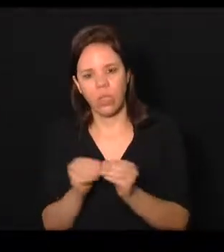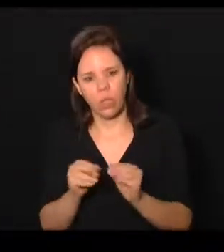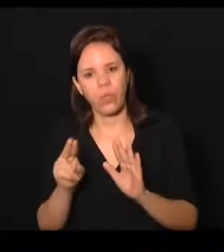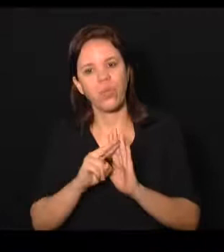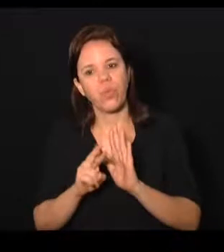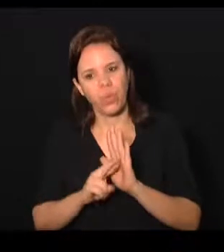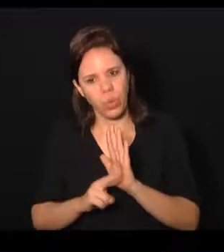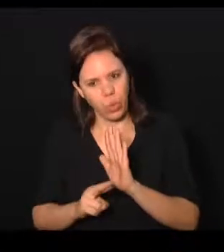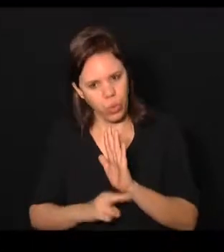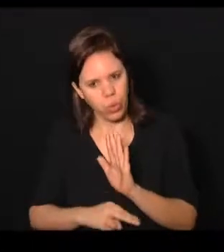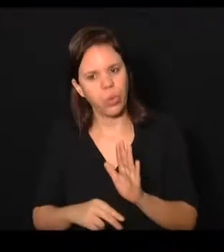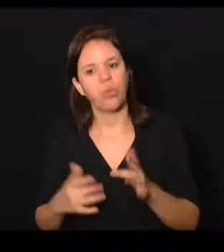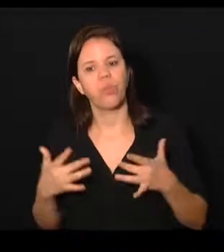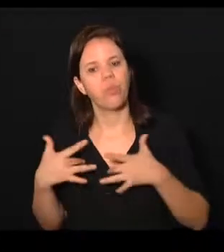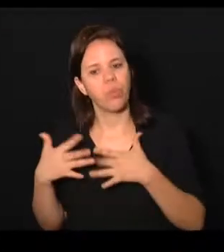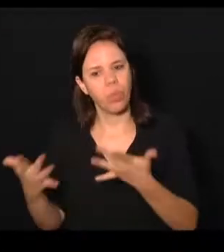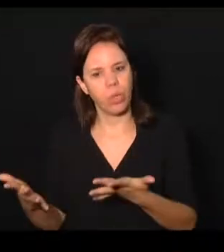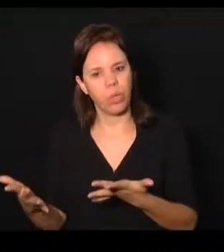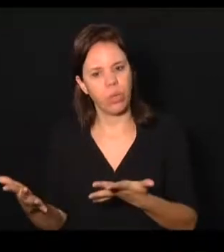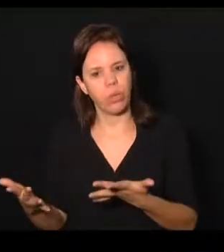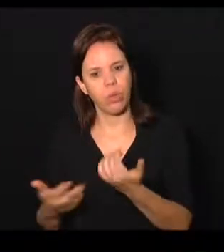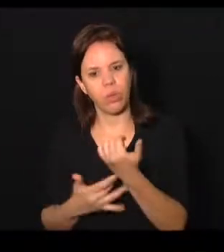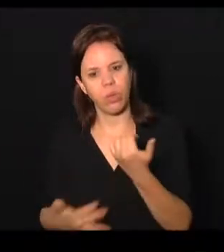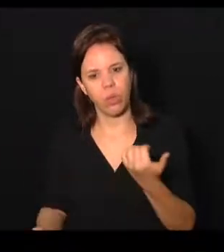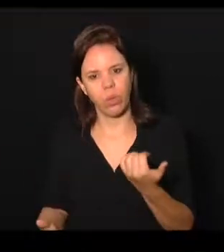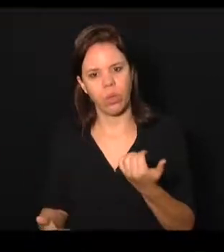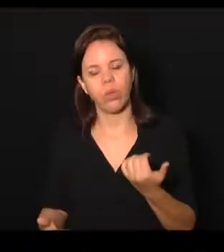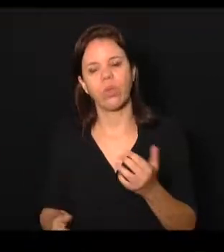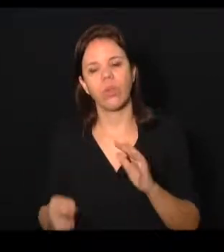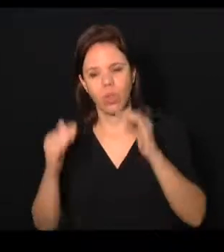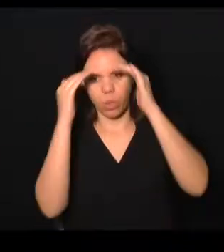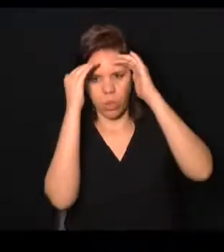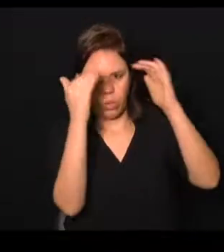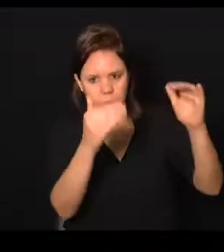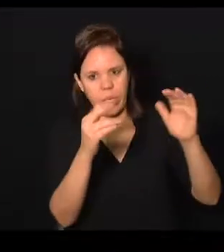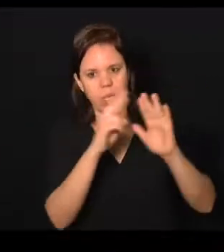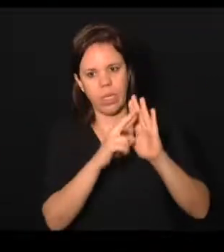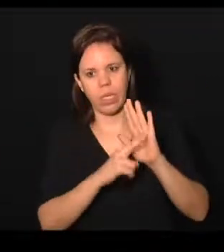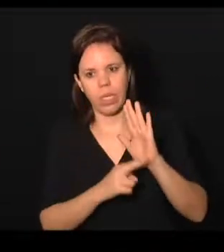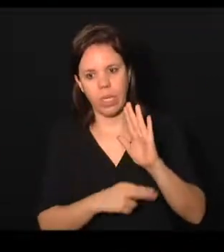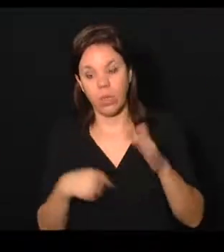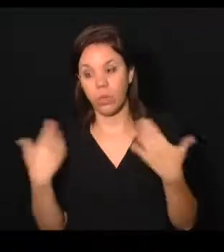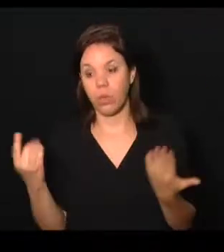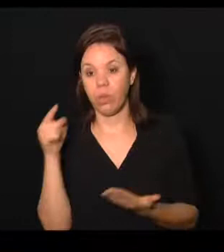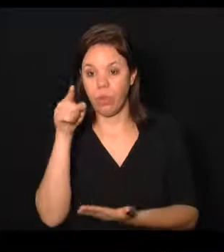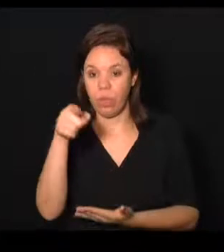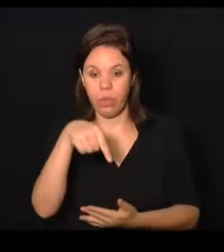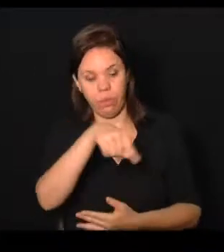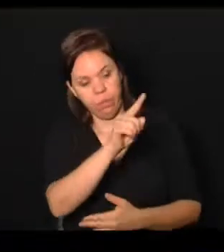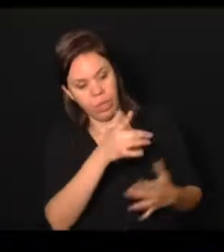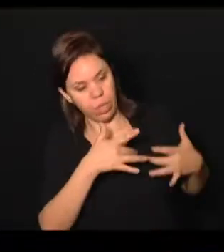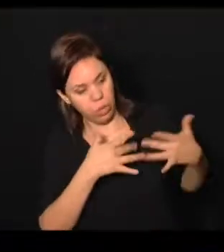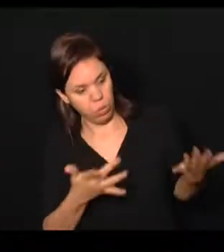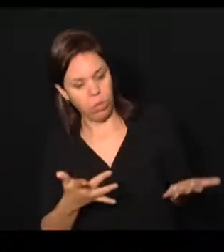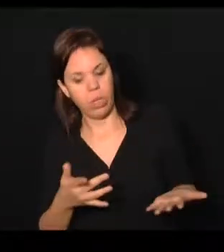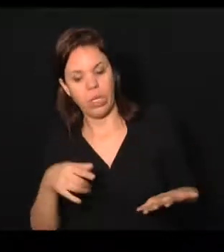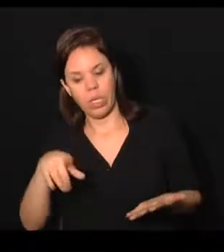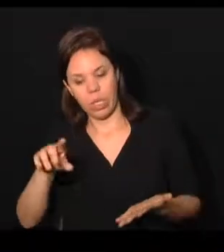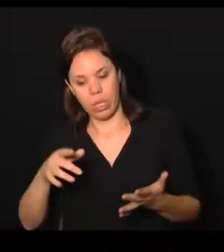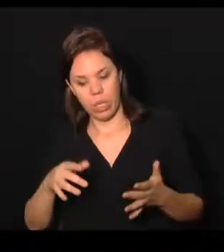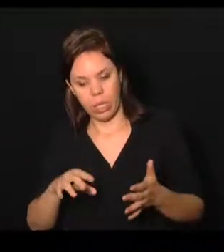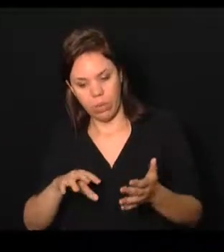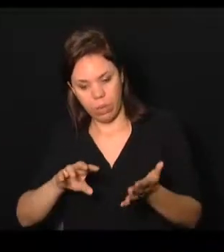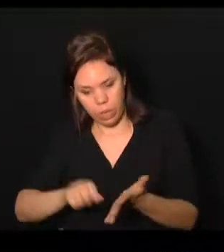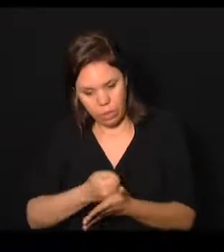para a doação de sangue. E a gente segue essas normas. Então, quando você vai doar sangue, você faz o seu cadastro, e